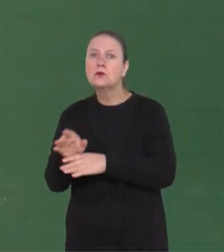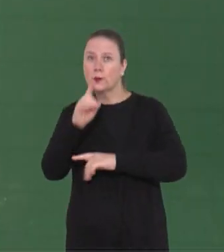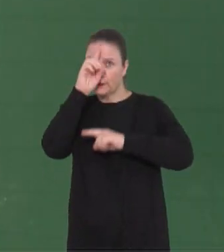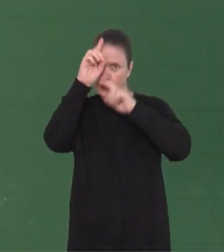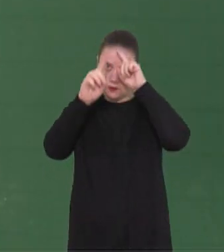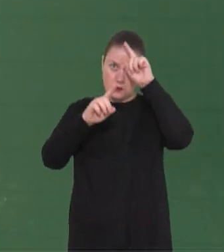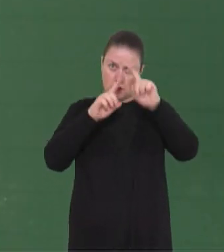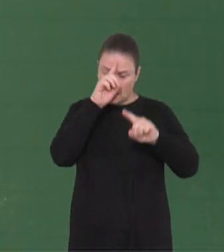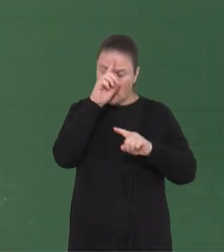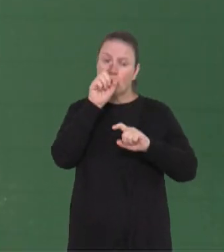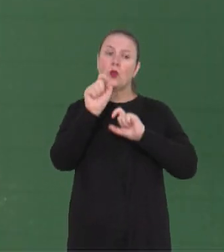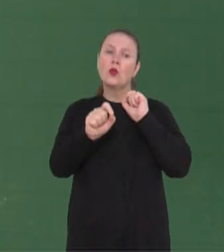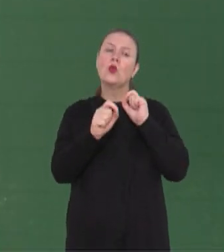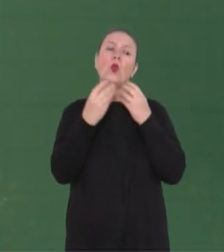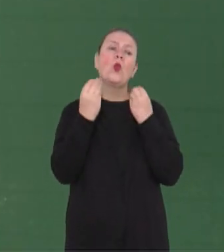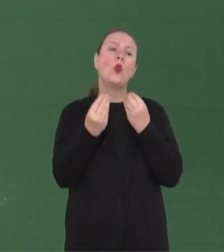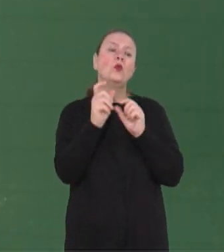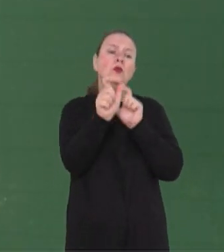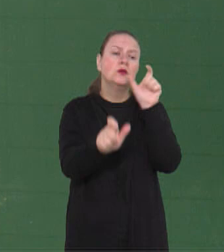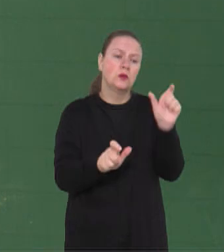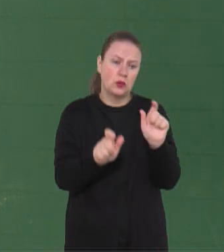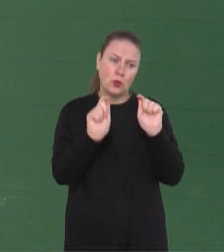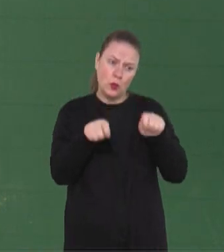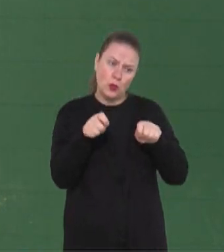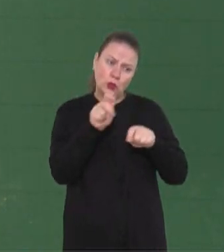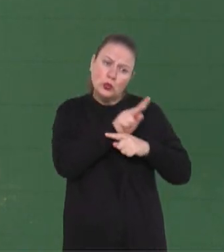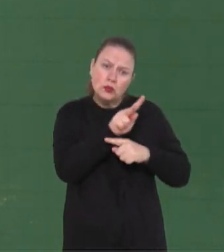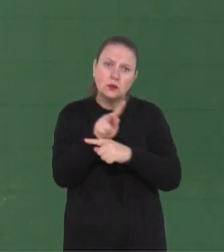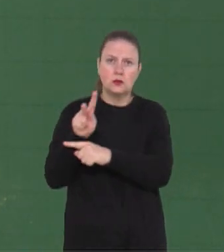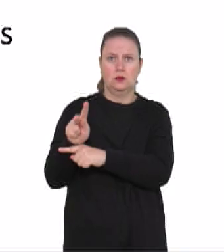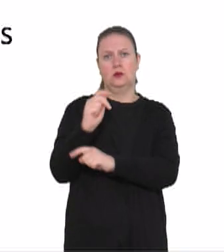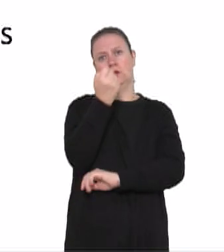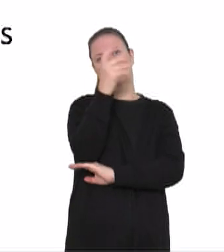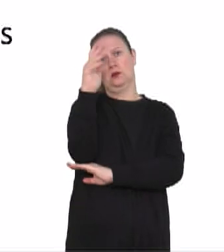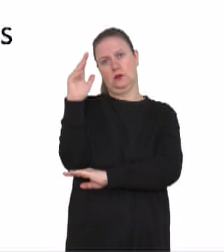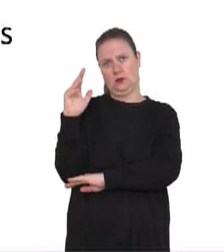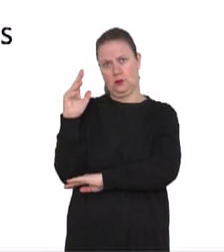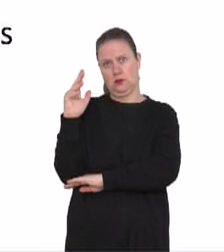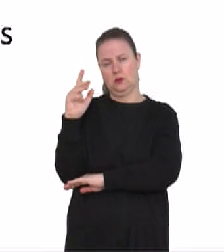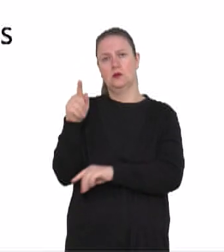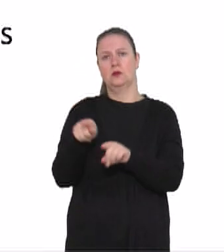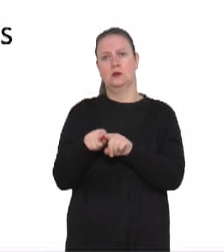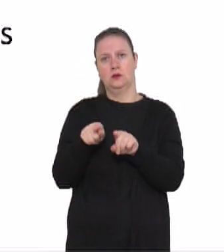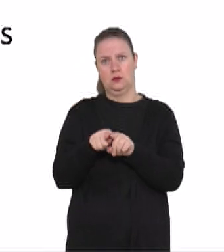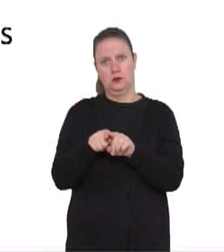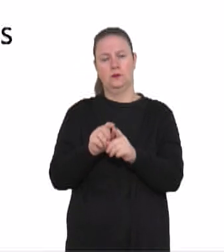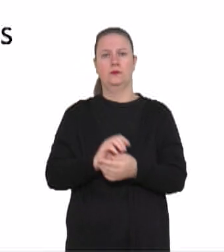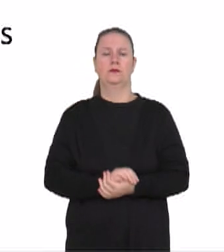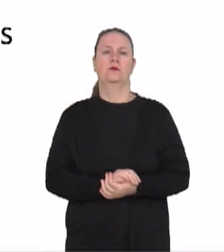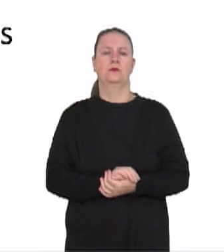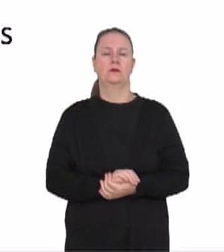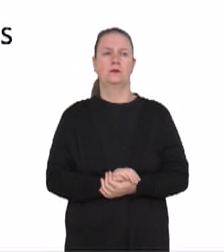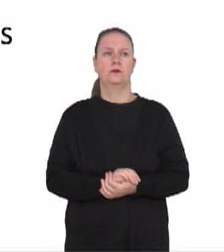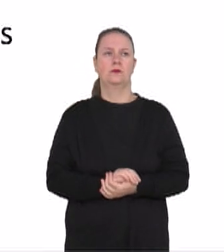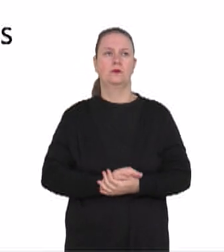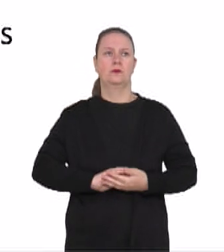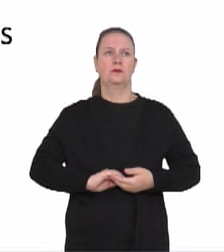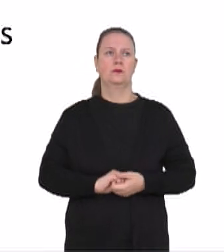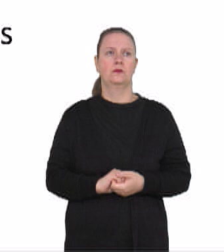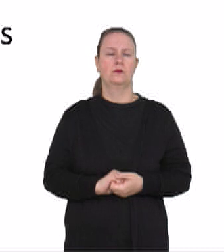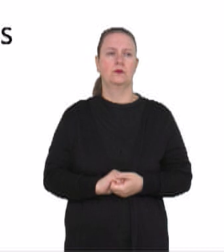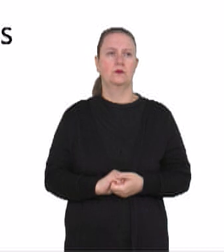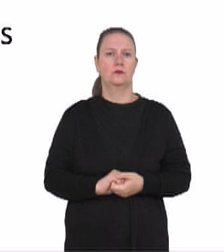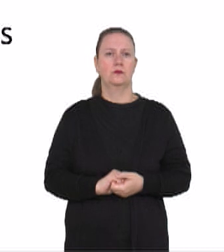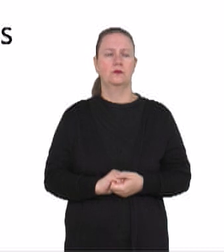as pessoas de como as pessoas podem ser mais ecológicas. She wakes up at 6:30 a.m. and then she